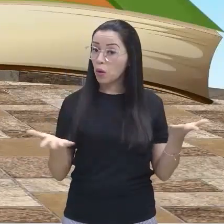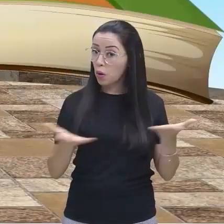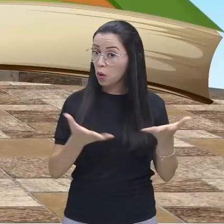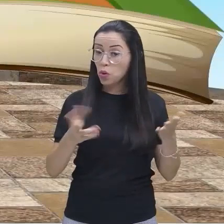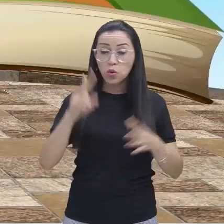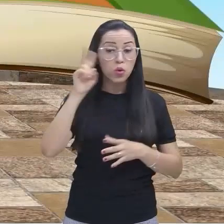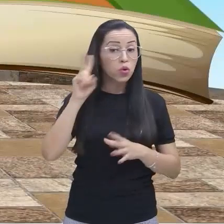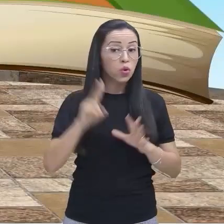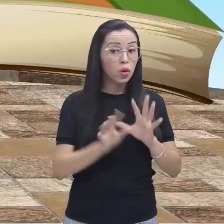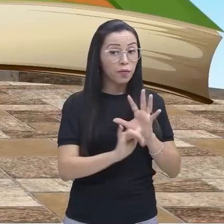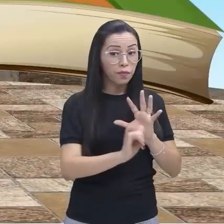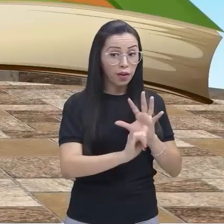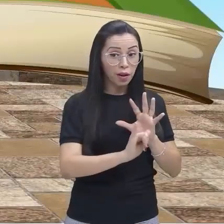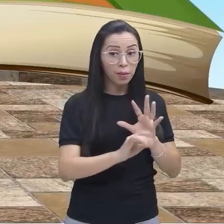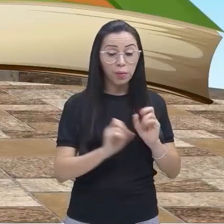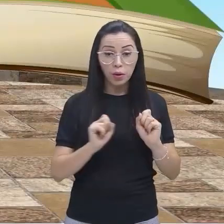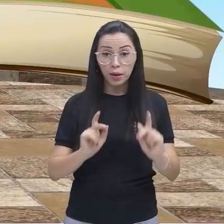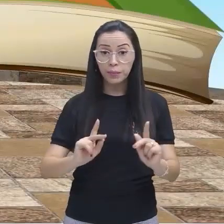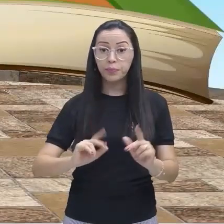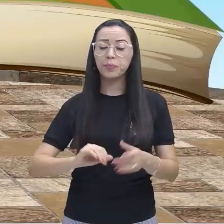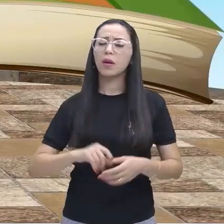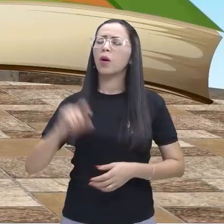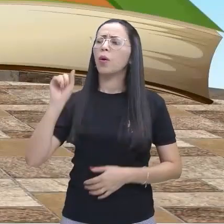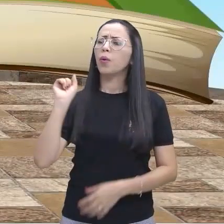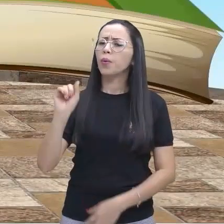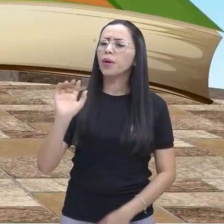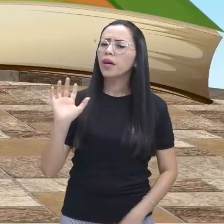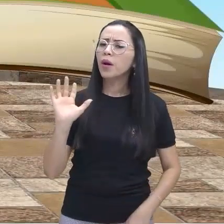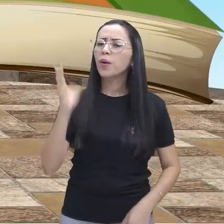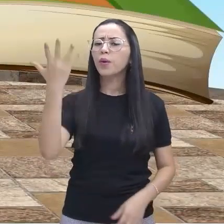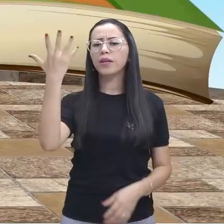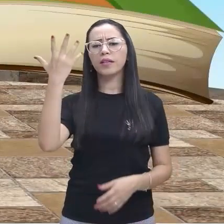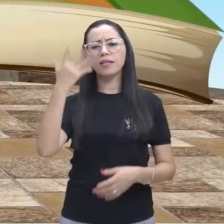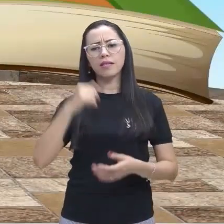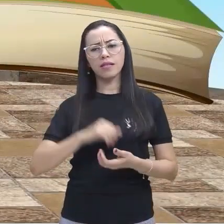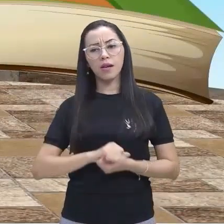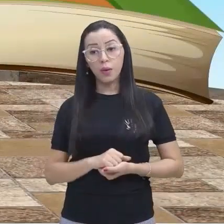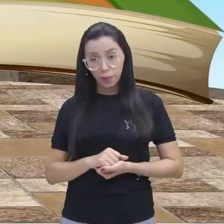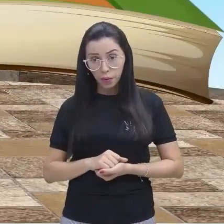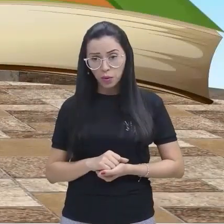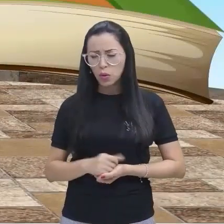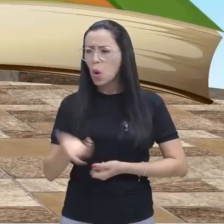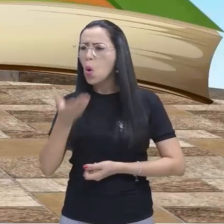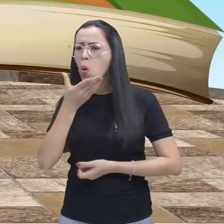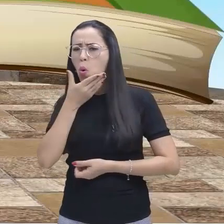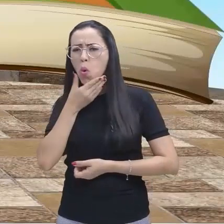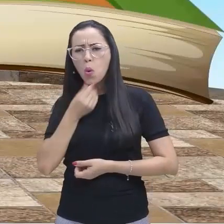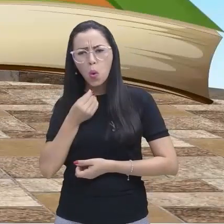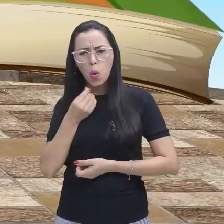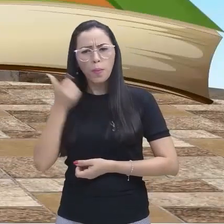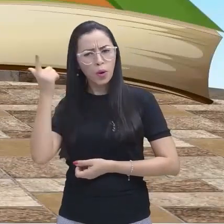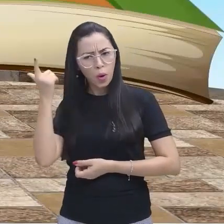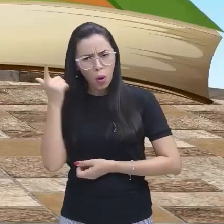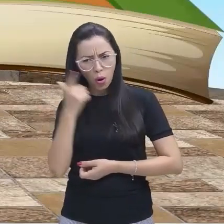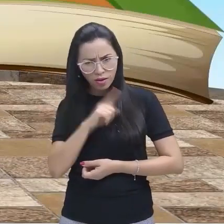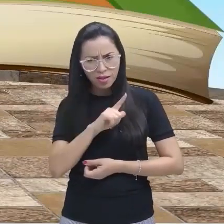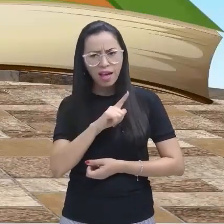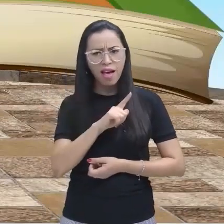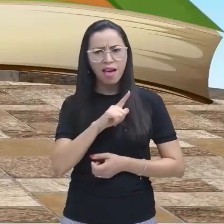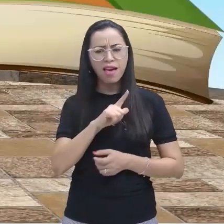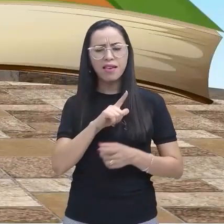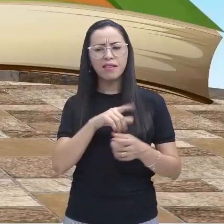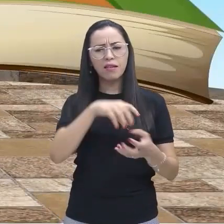que houve? O que aconteceu? Será que vão levá-lo preso? Vão conseguir transportá-lo? Ou ele vai